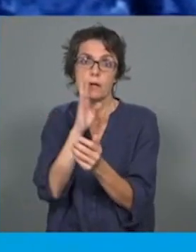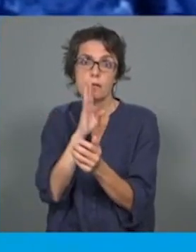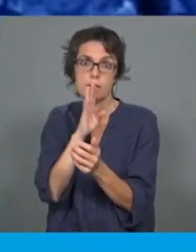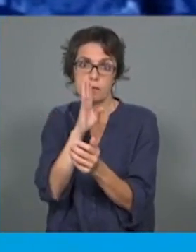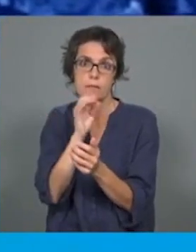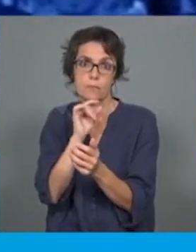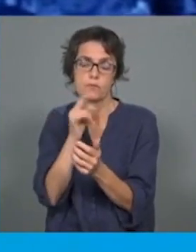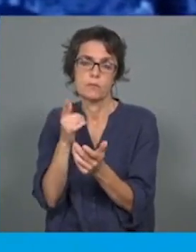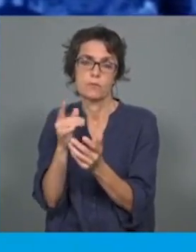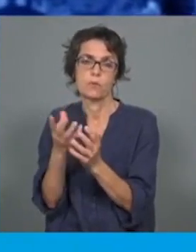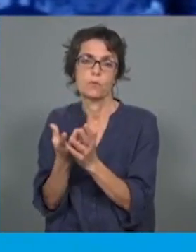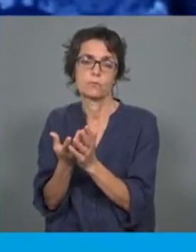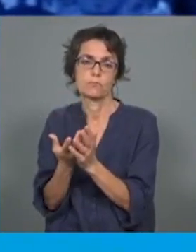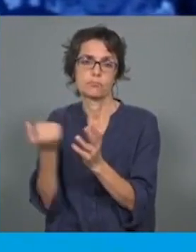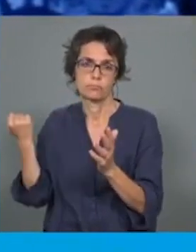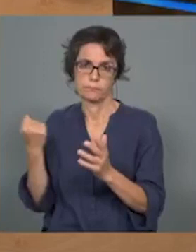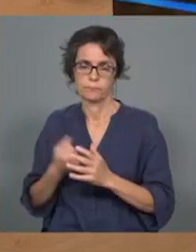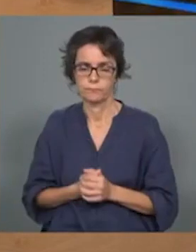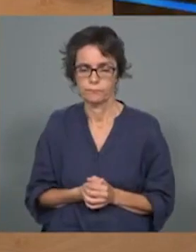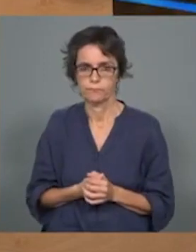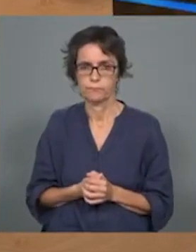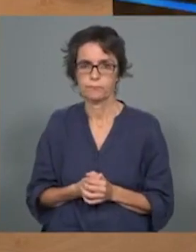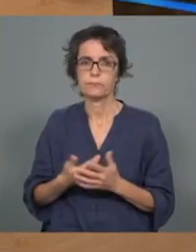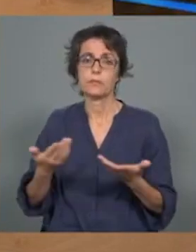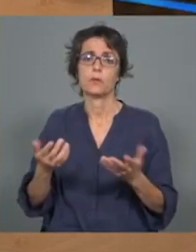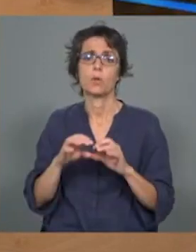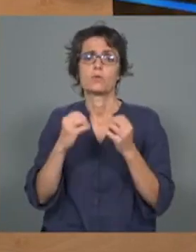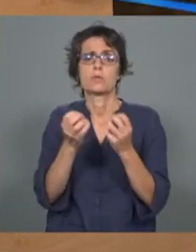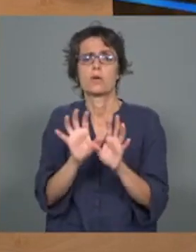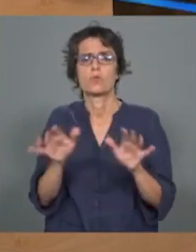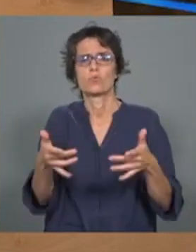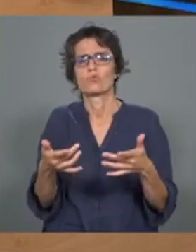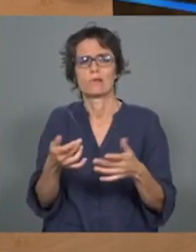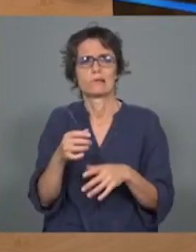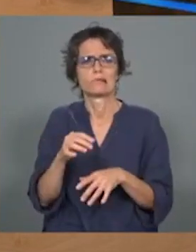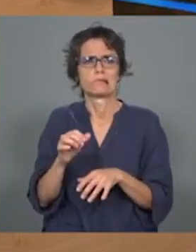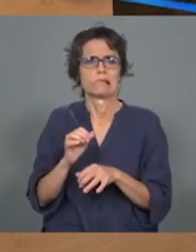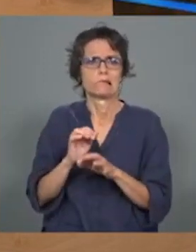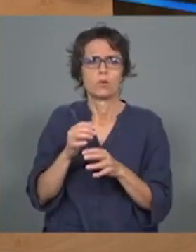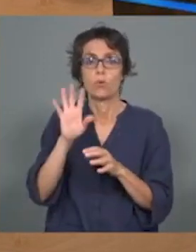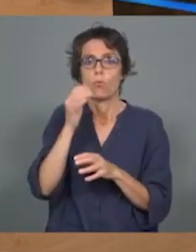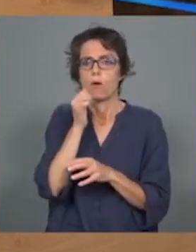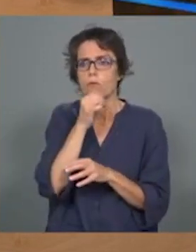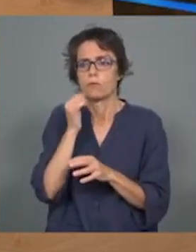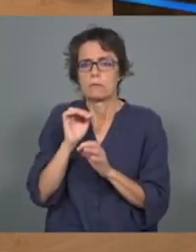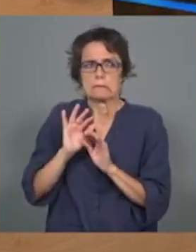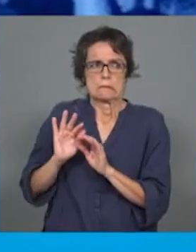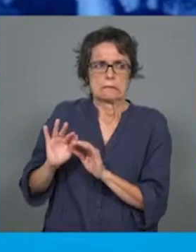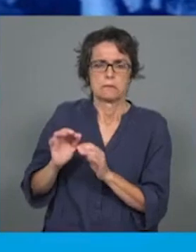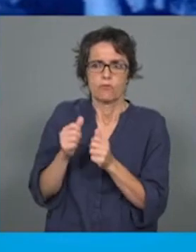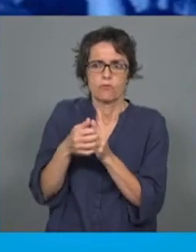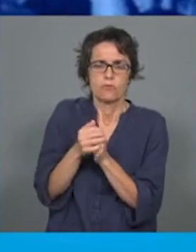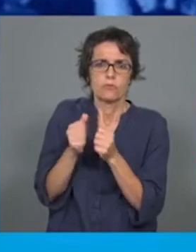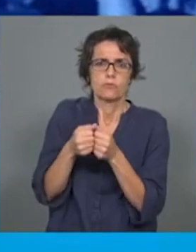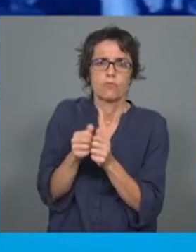até eliminar. E, portanto, hoje a sociedade tem muito medo de sofrimento, esconde, aliás, a questão, e como